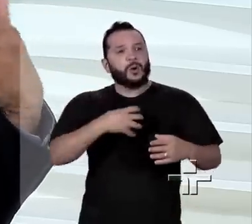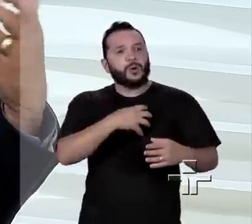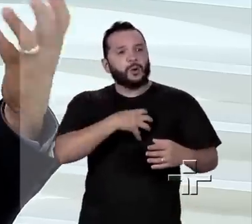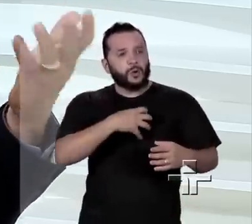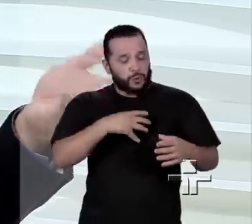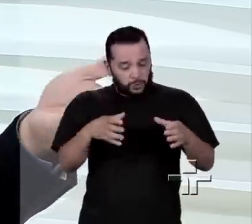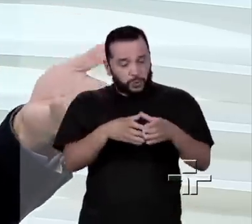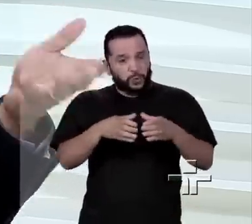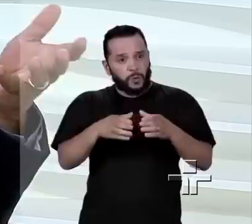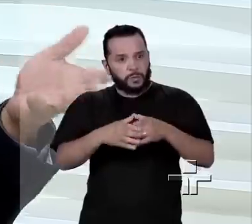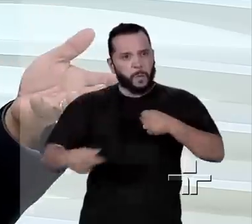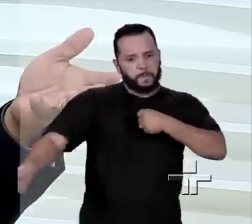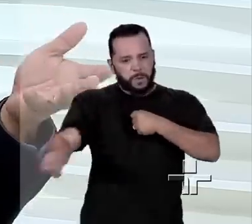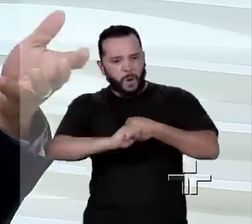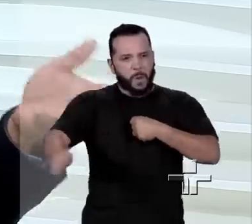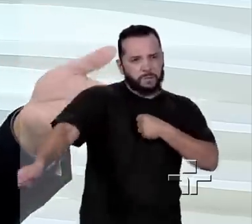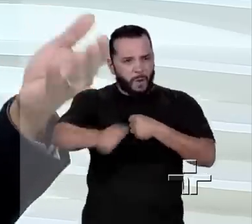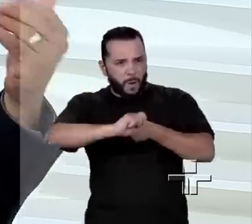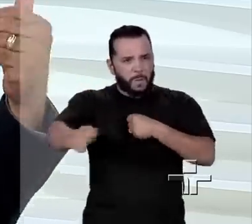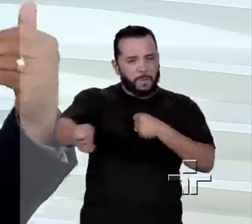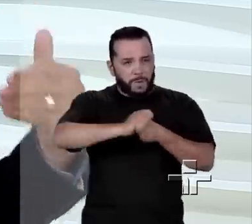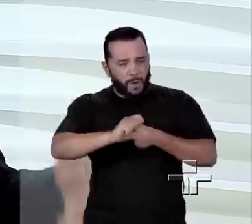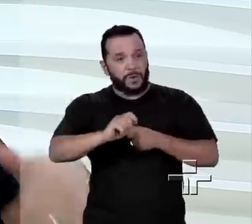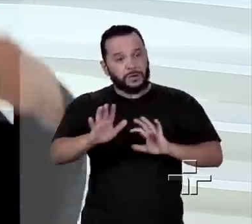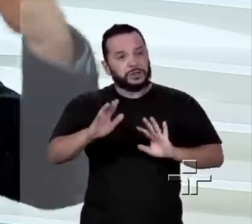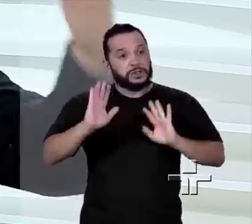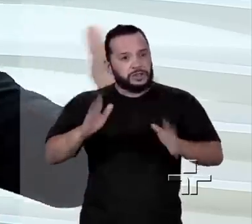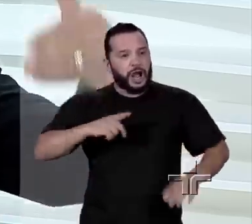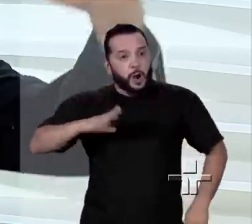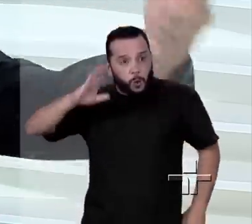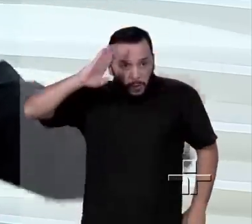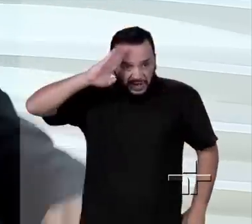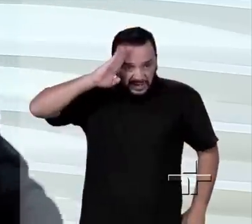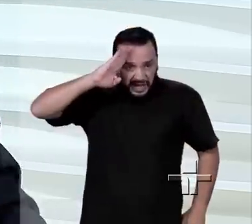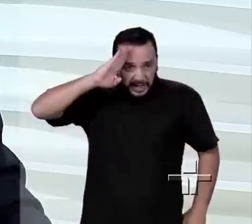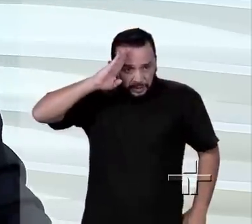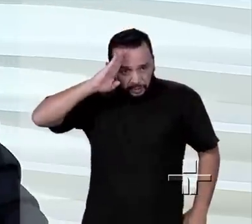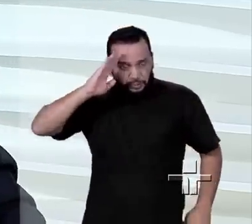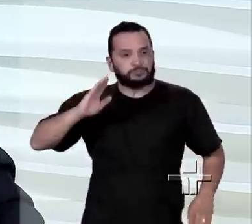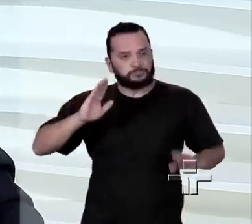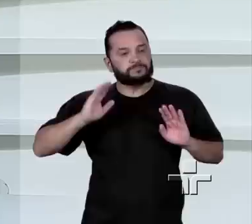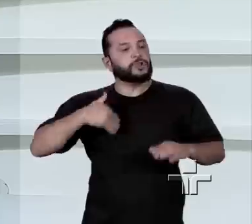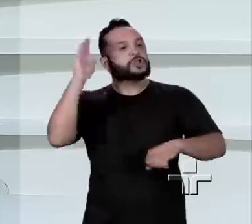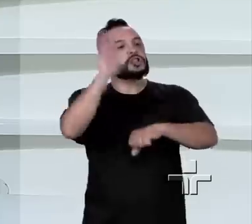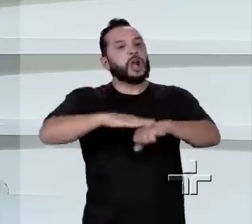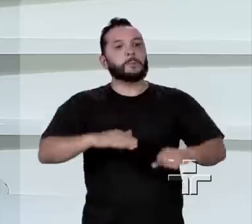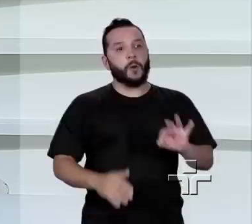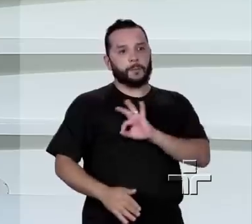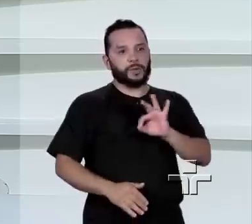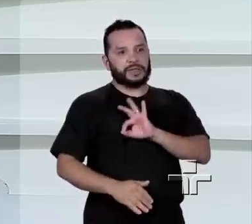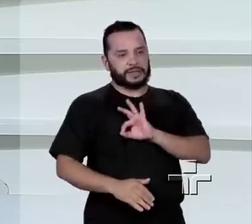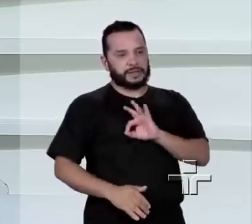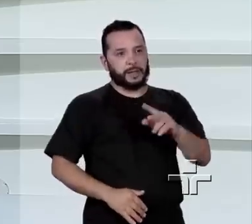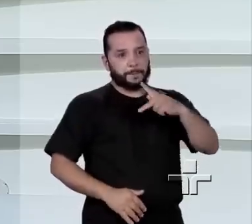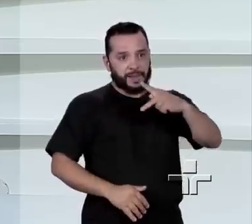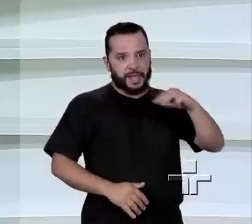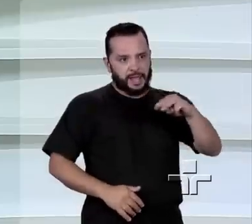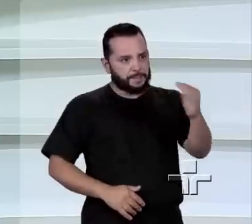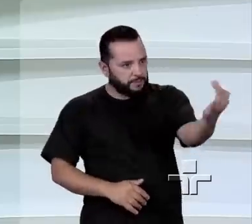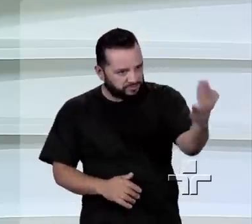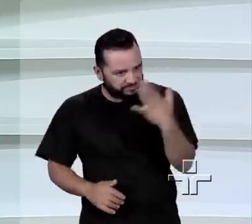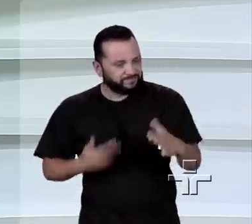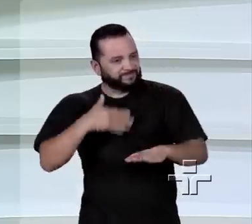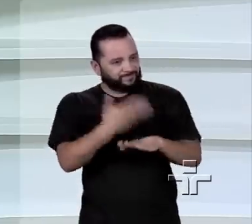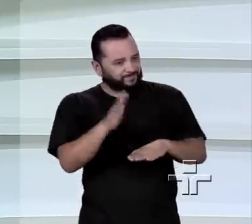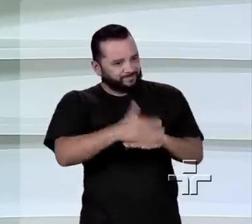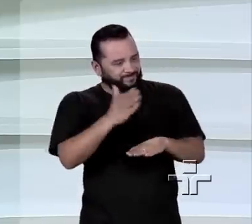Exército cedeu armas de guerra à Polícia Militar, treinou os homens no batalhão em Lins, e nós